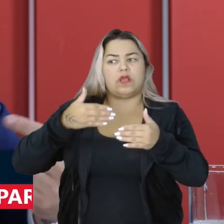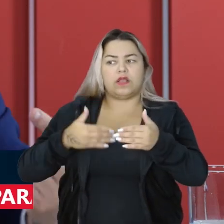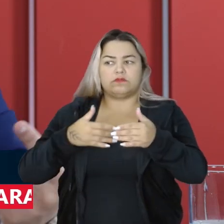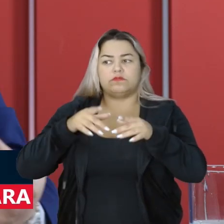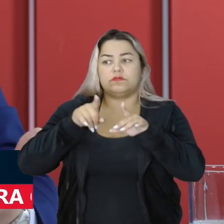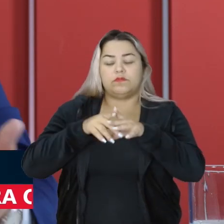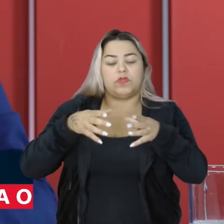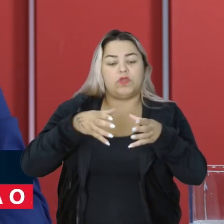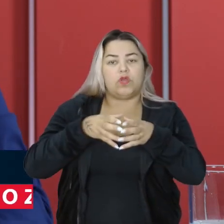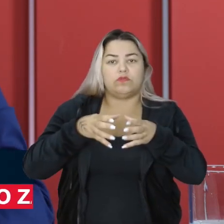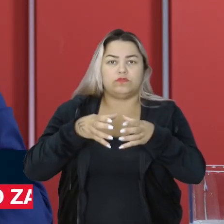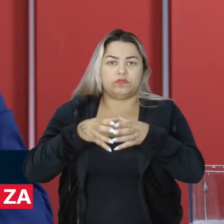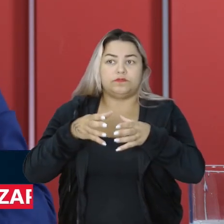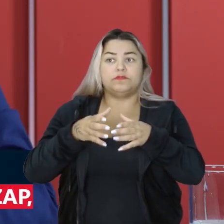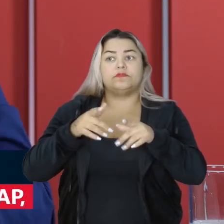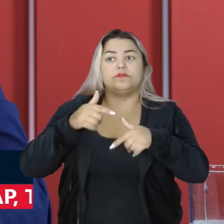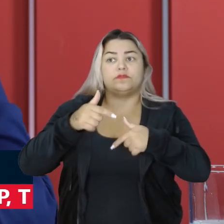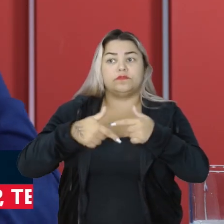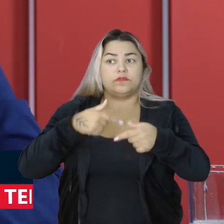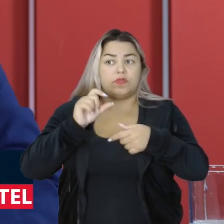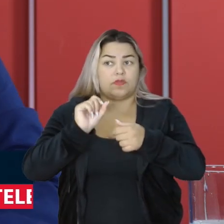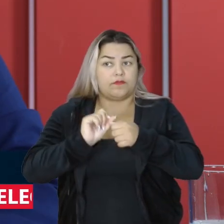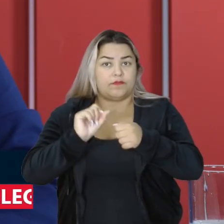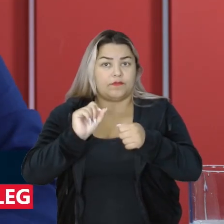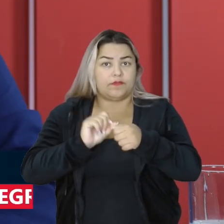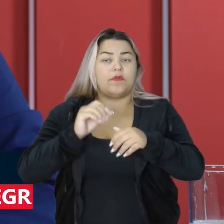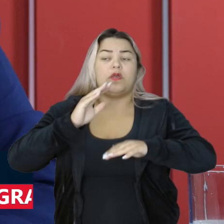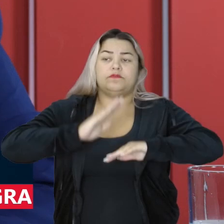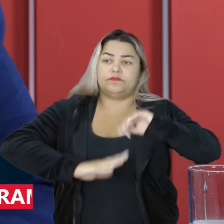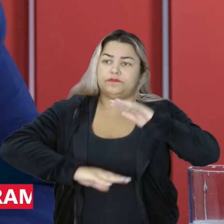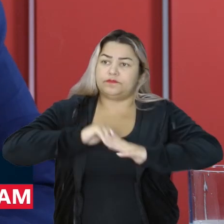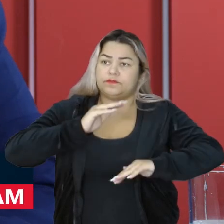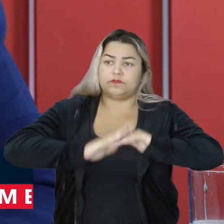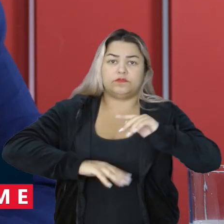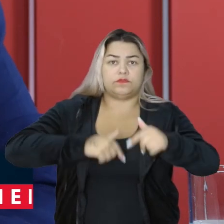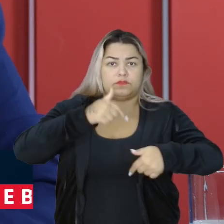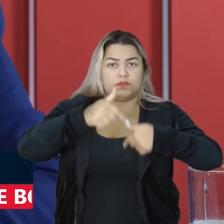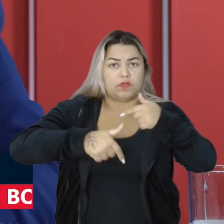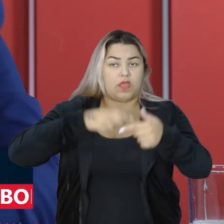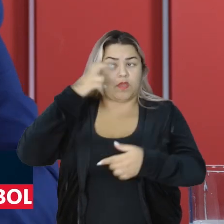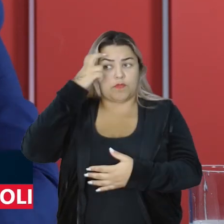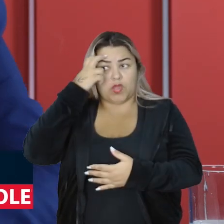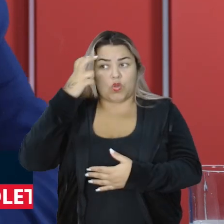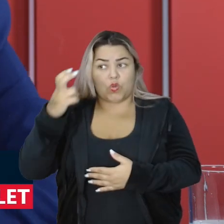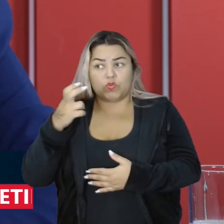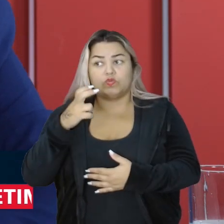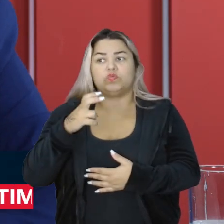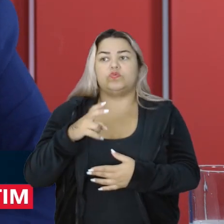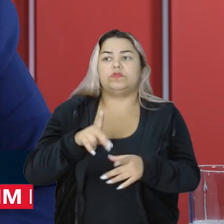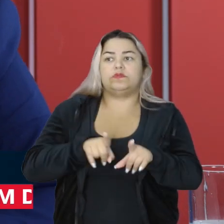que é o grosso de quem faz a atuação do trabalho da cultura, para que a